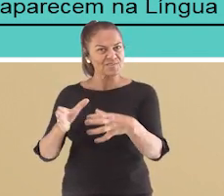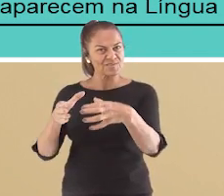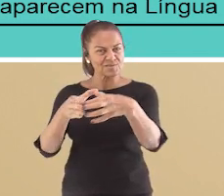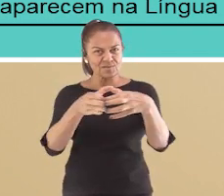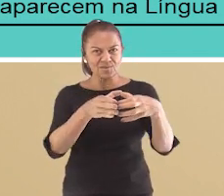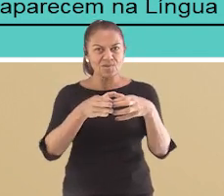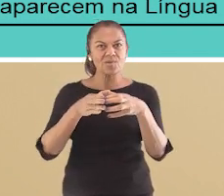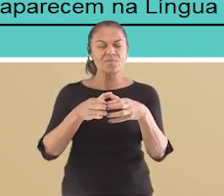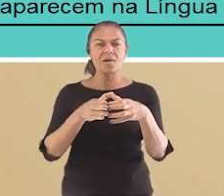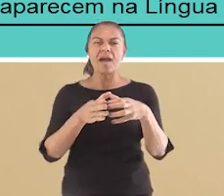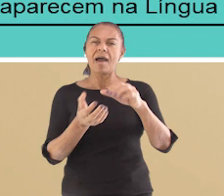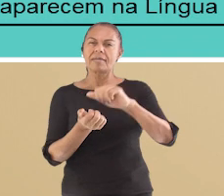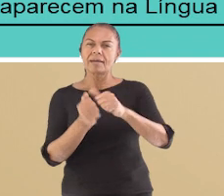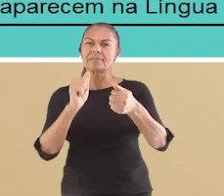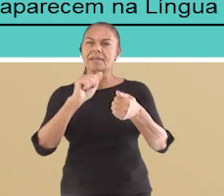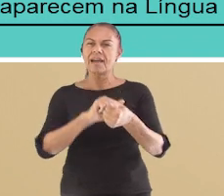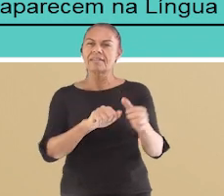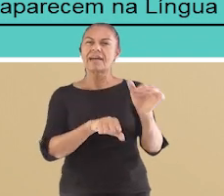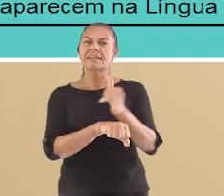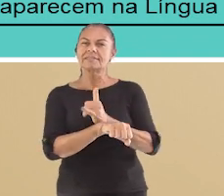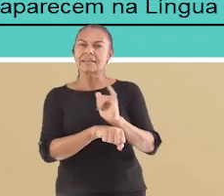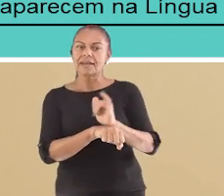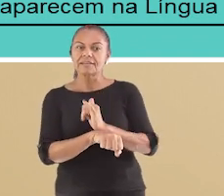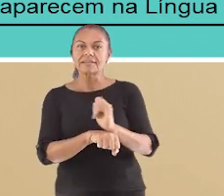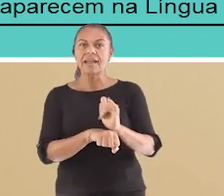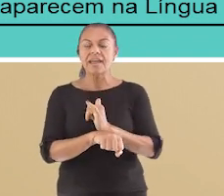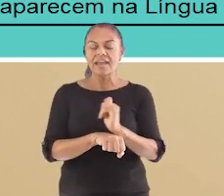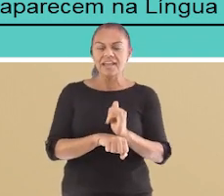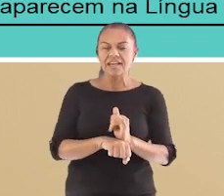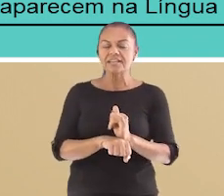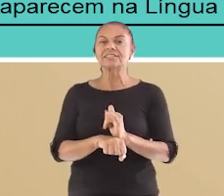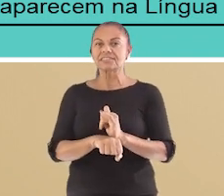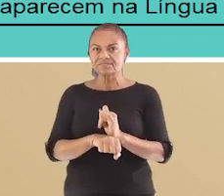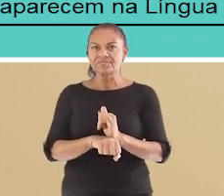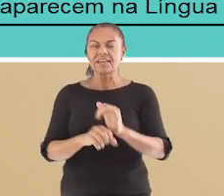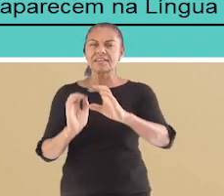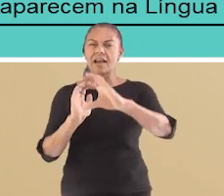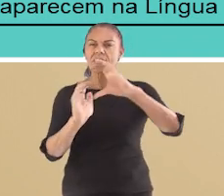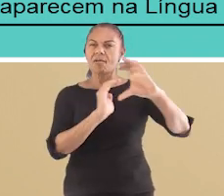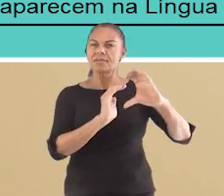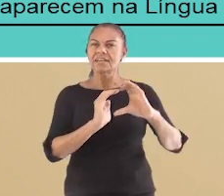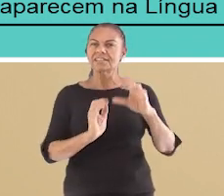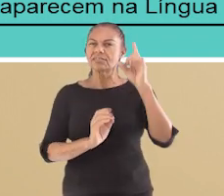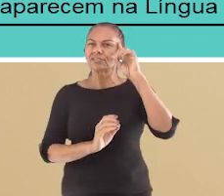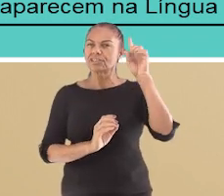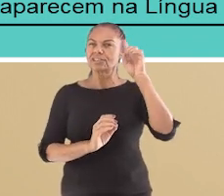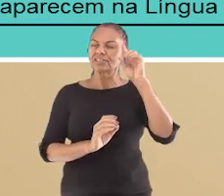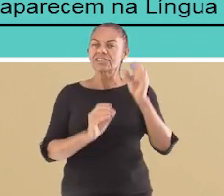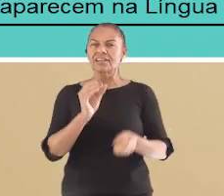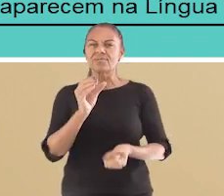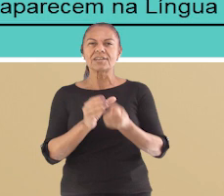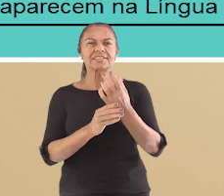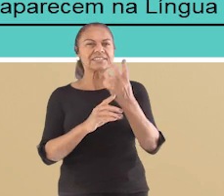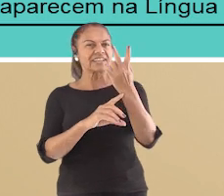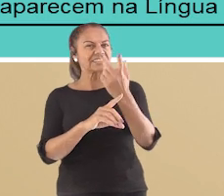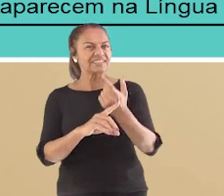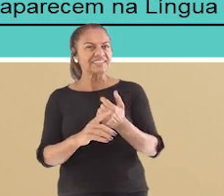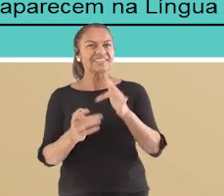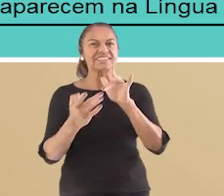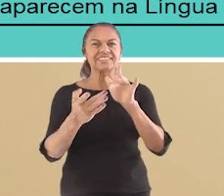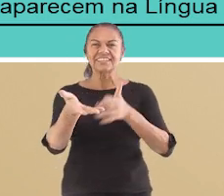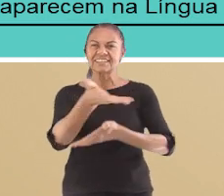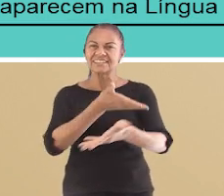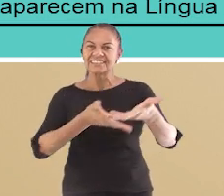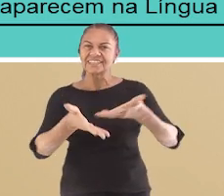linguagem de seu grupo social como instrumento adequado e eficiente na comunicação cotidiana, na elaboração artística e mesmo